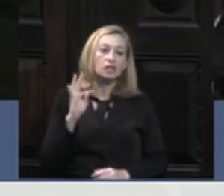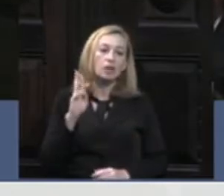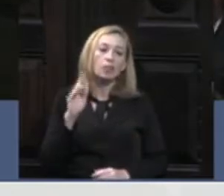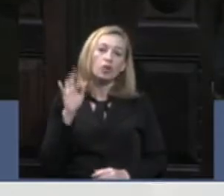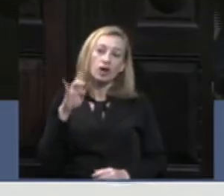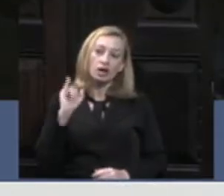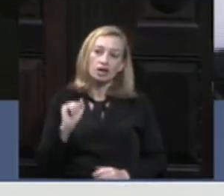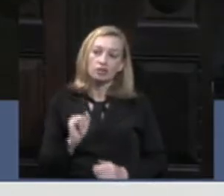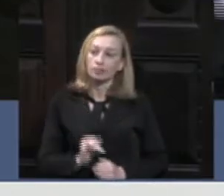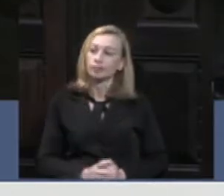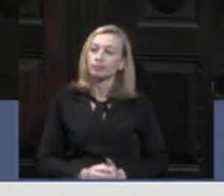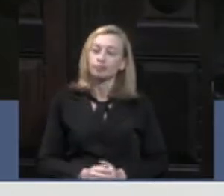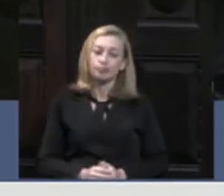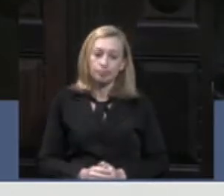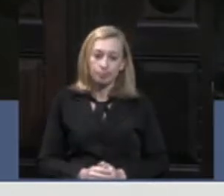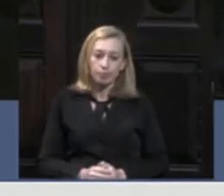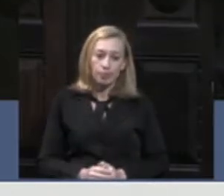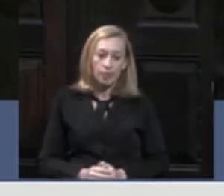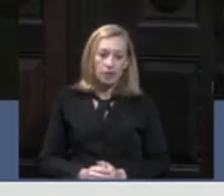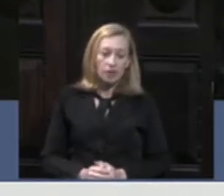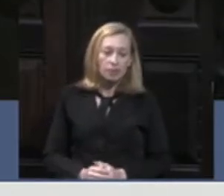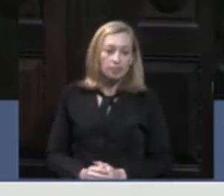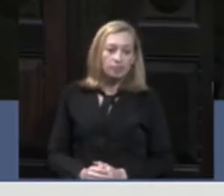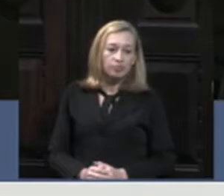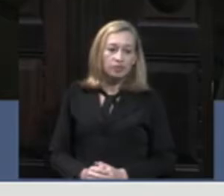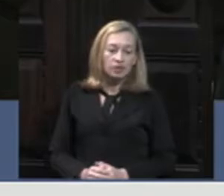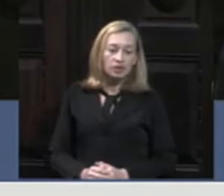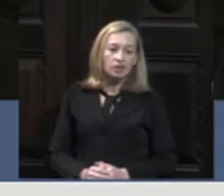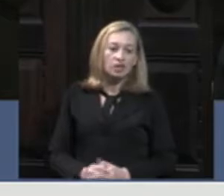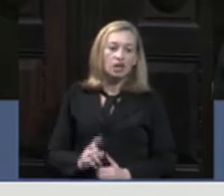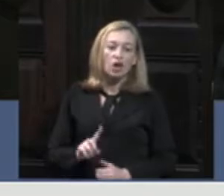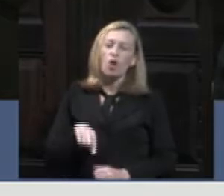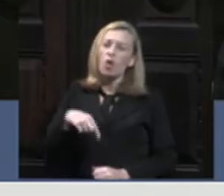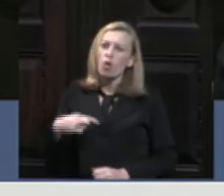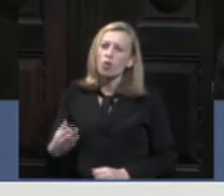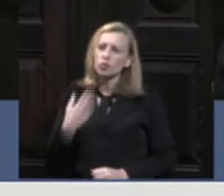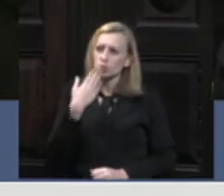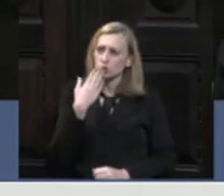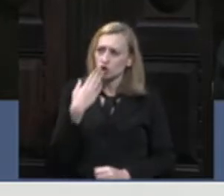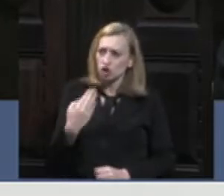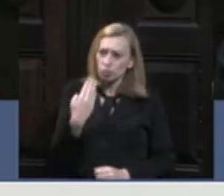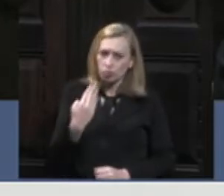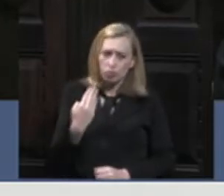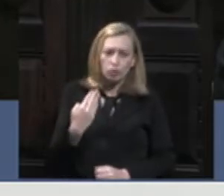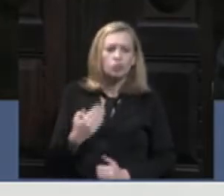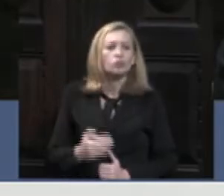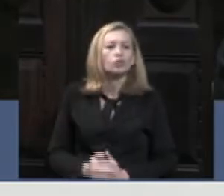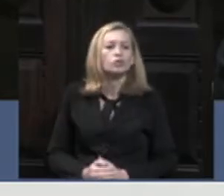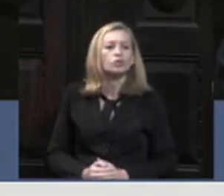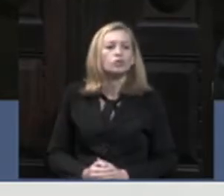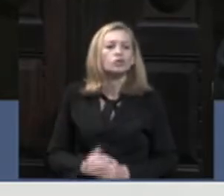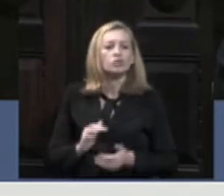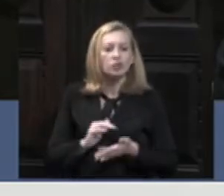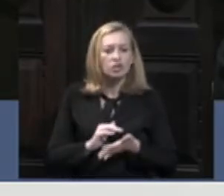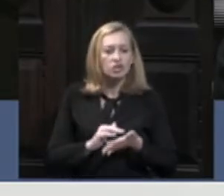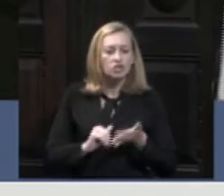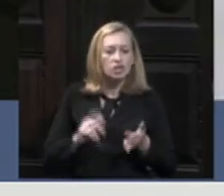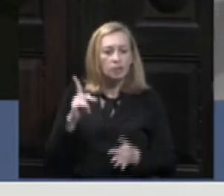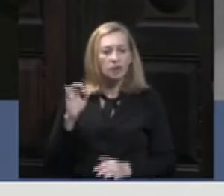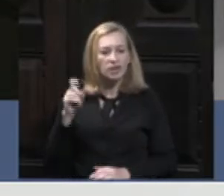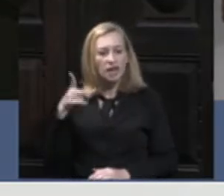Itaboraí. Então se trata de um outro tipo de isenção, que na verdade é